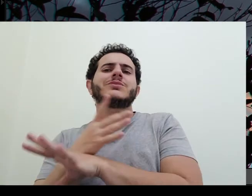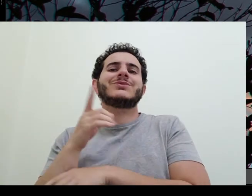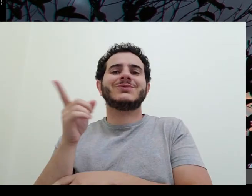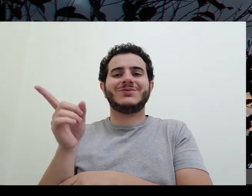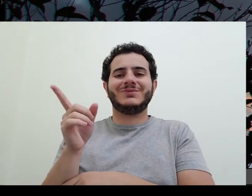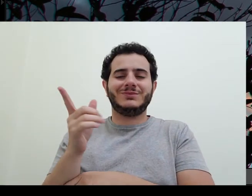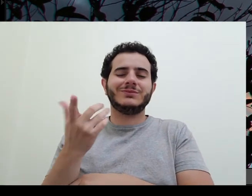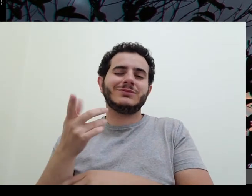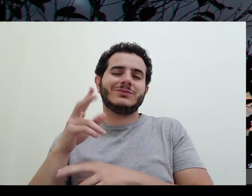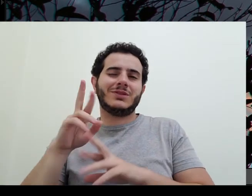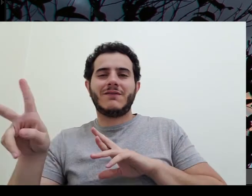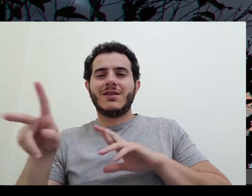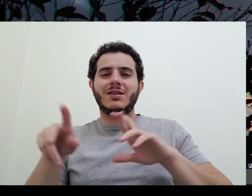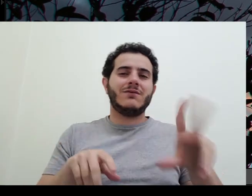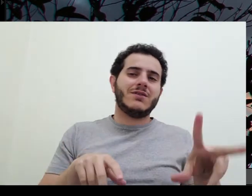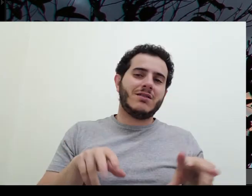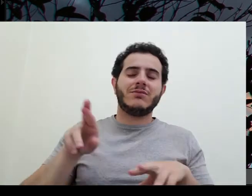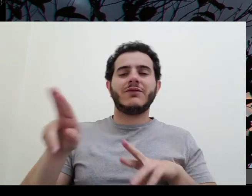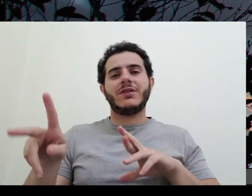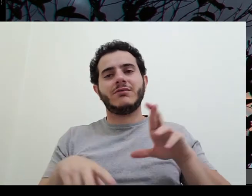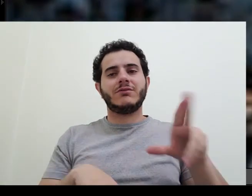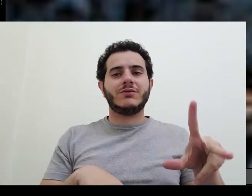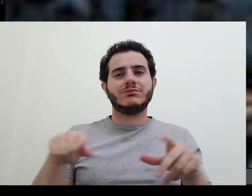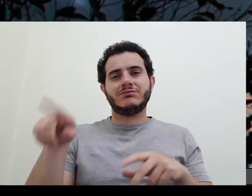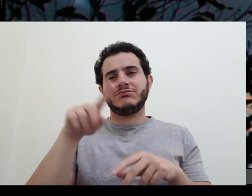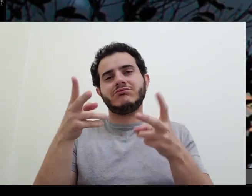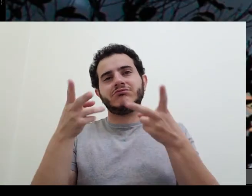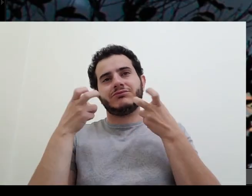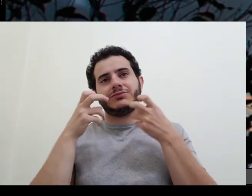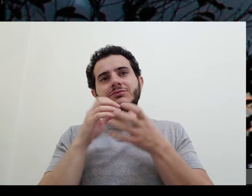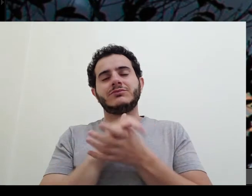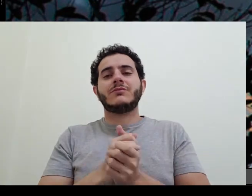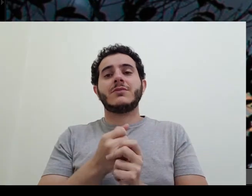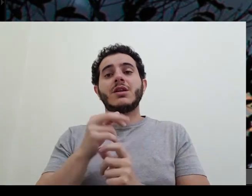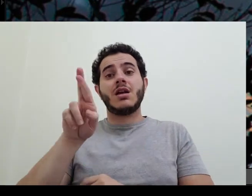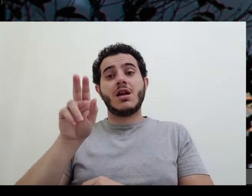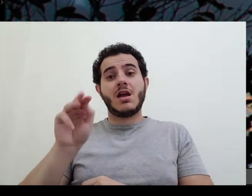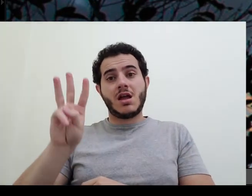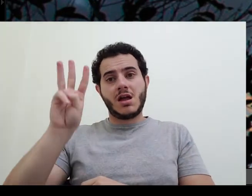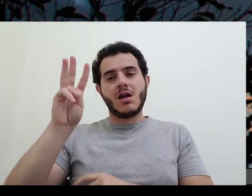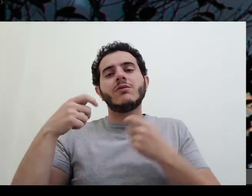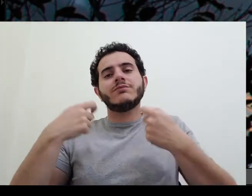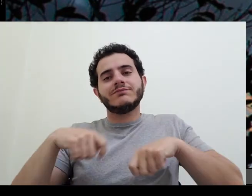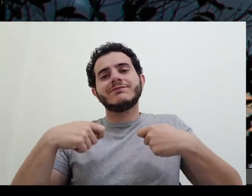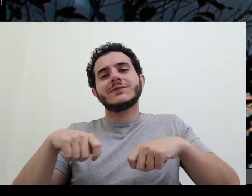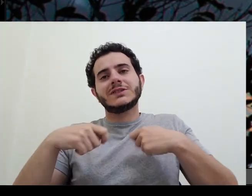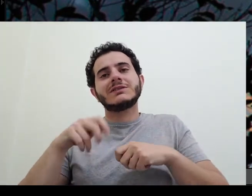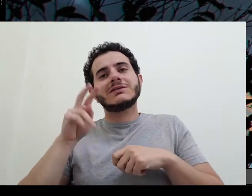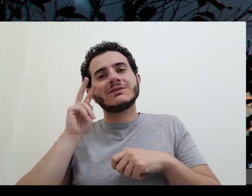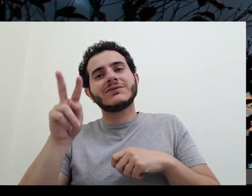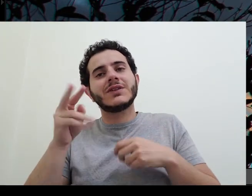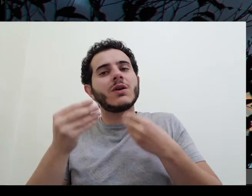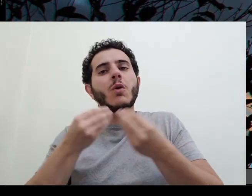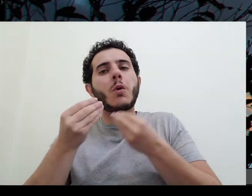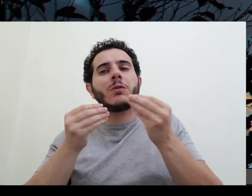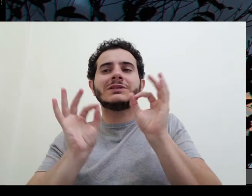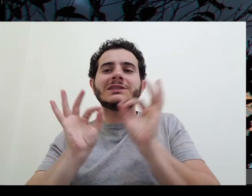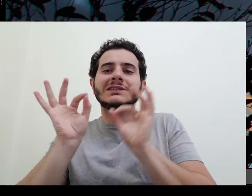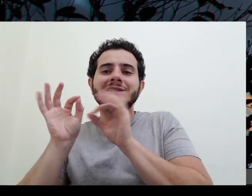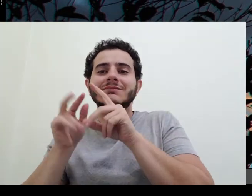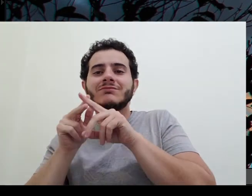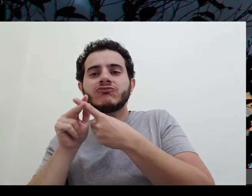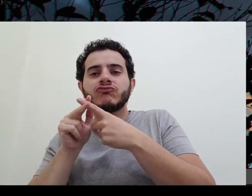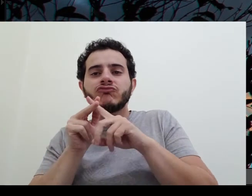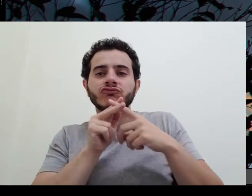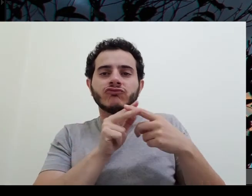arquivo RAW para o arquivo JPEG. Então o RAW você precisa trabalhar com essas coisas. Ele já vem com 40, você pode aumentar essa nitidez,